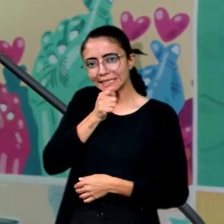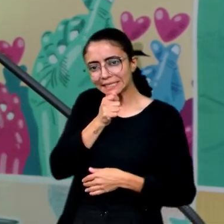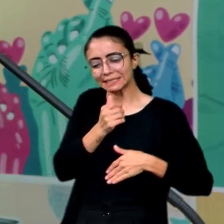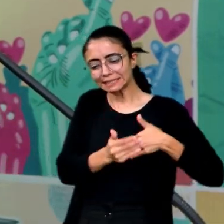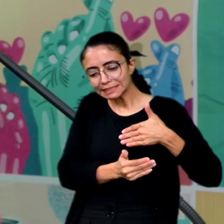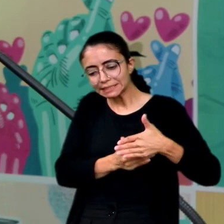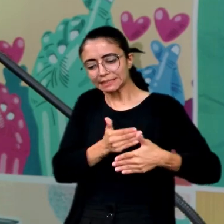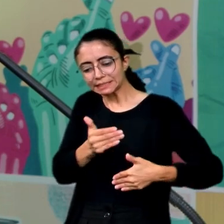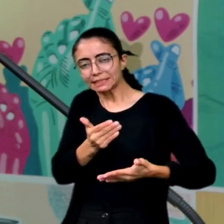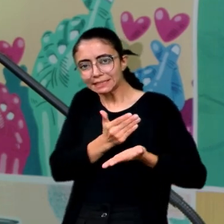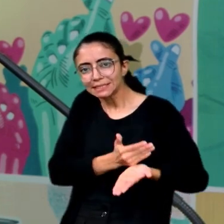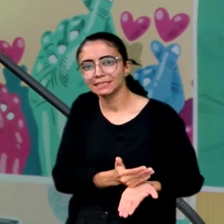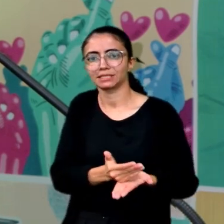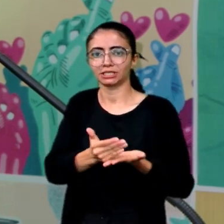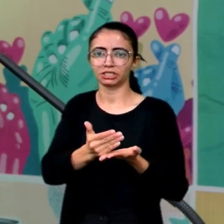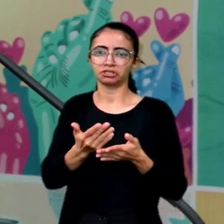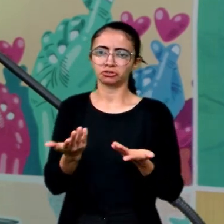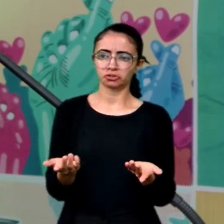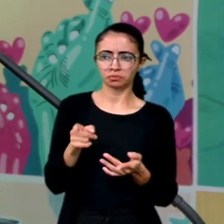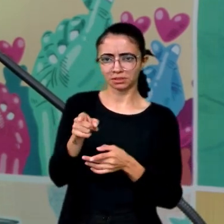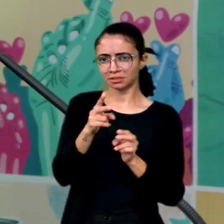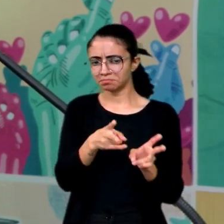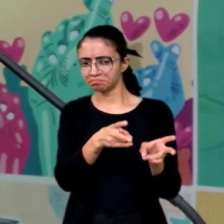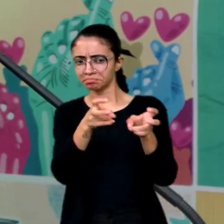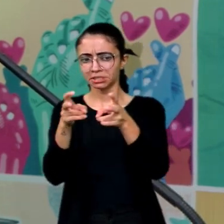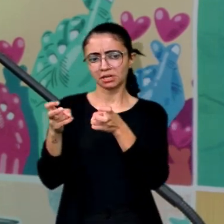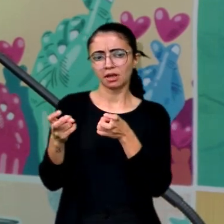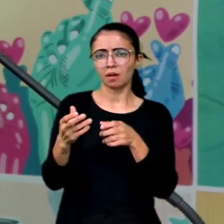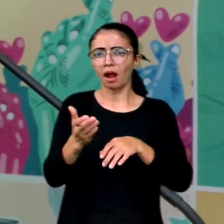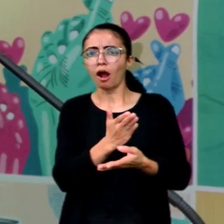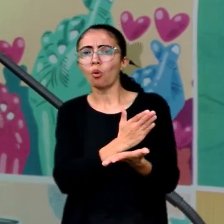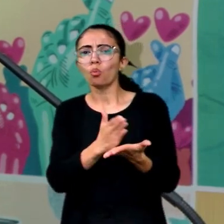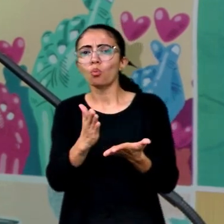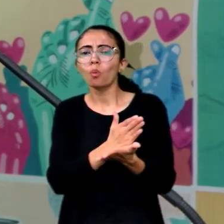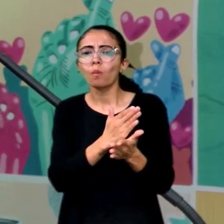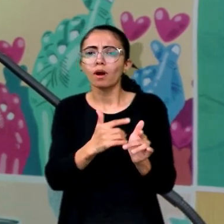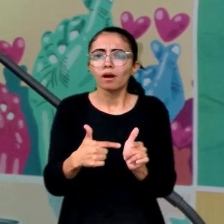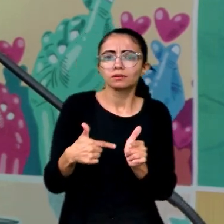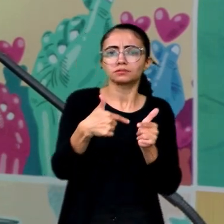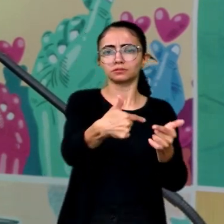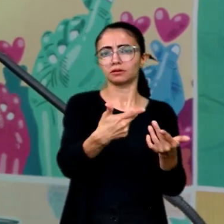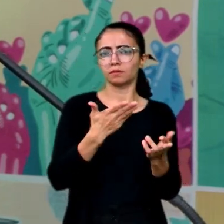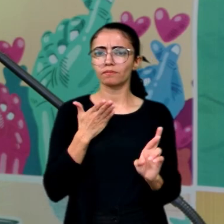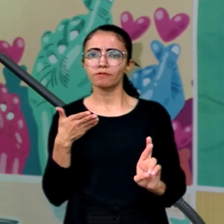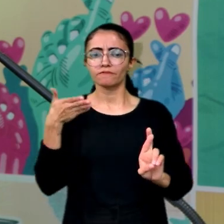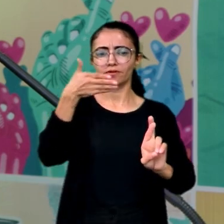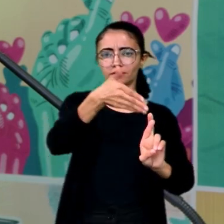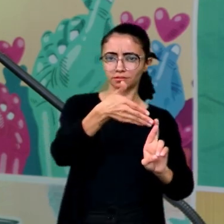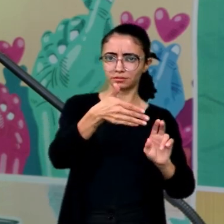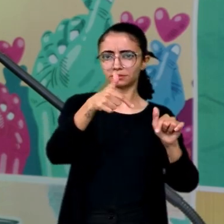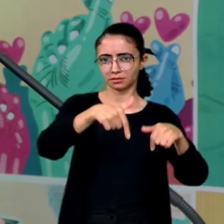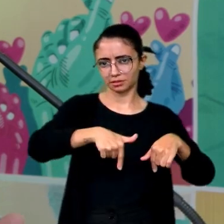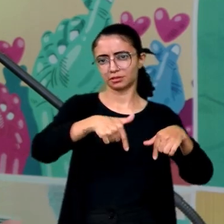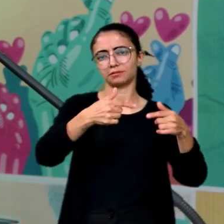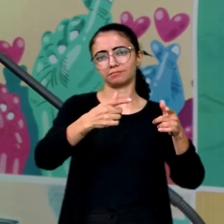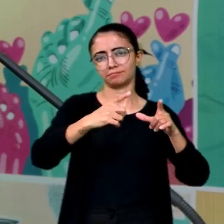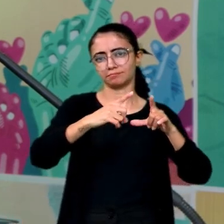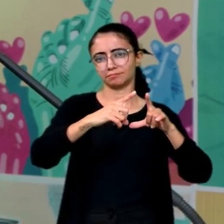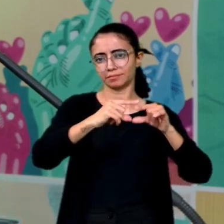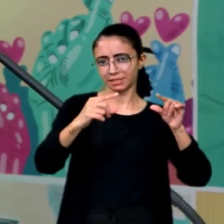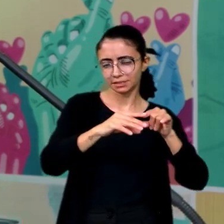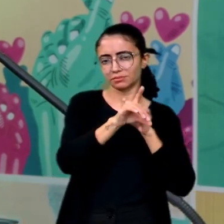algumas ações que já acontecem, algumas referências aqui dentro do nosso quadrado